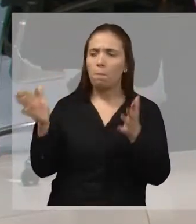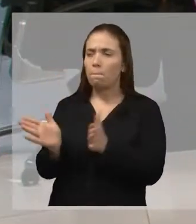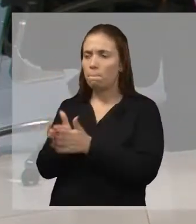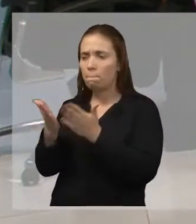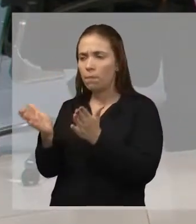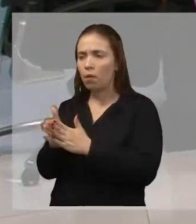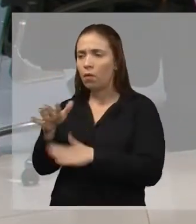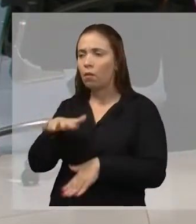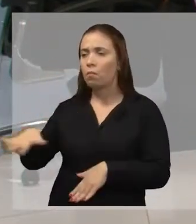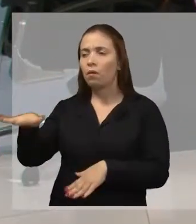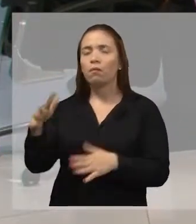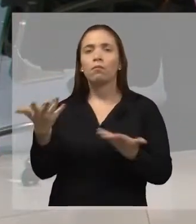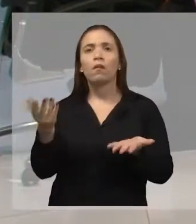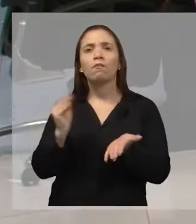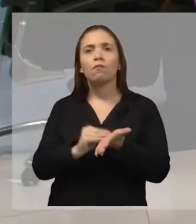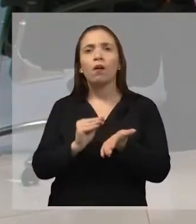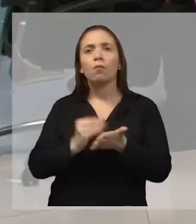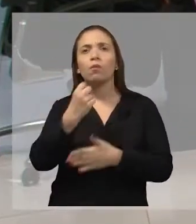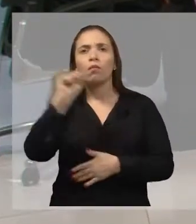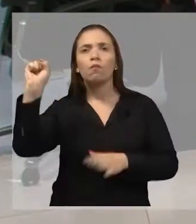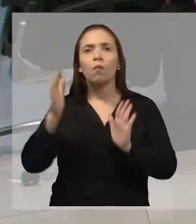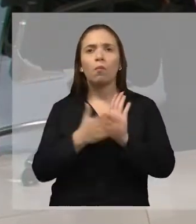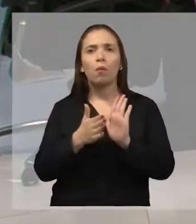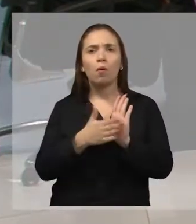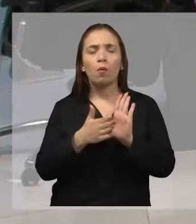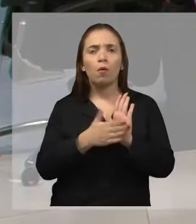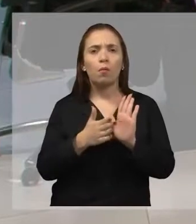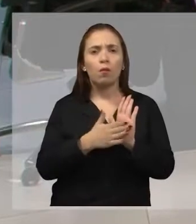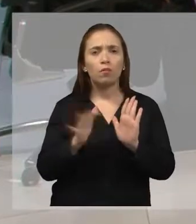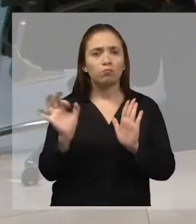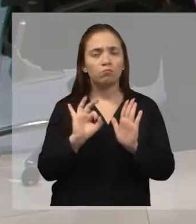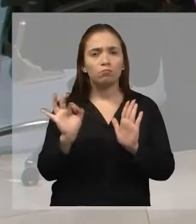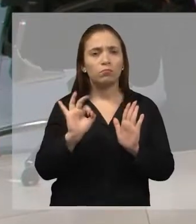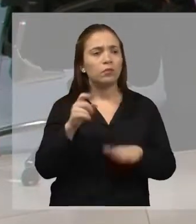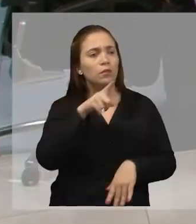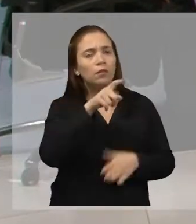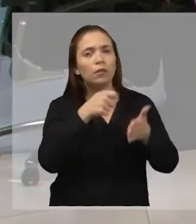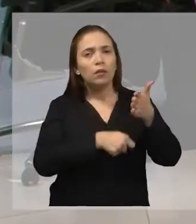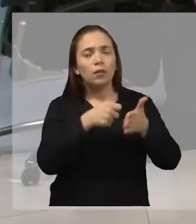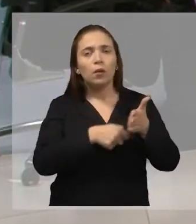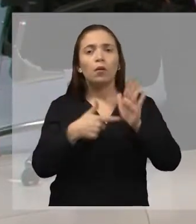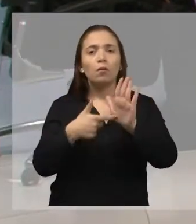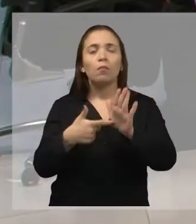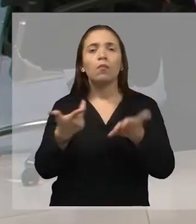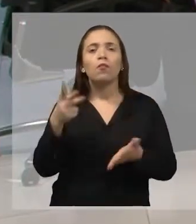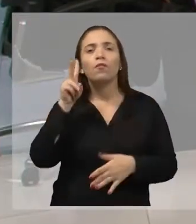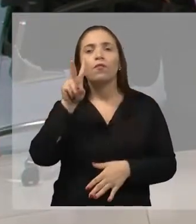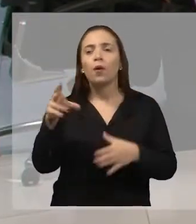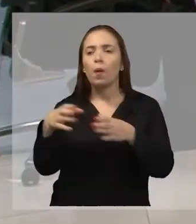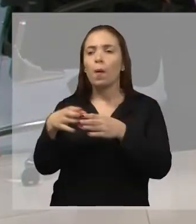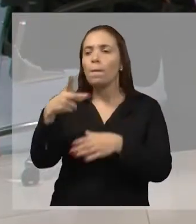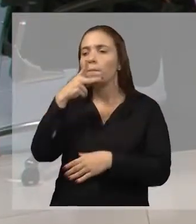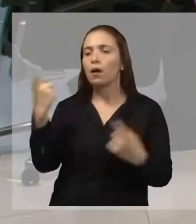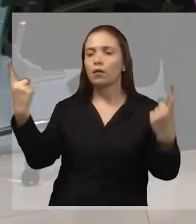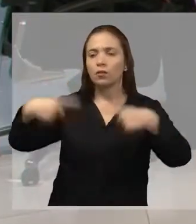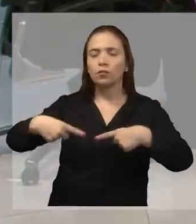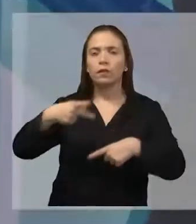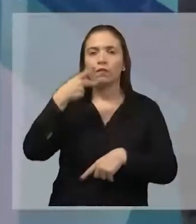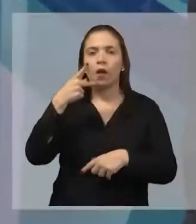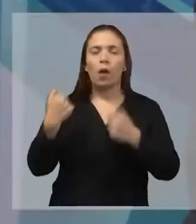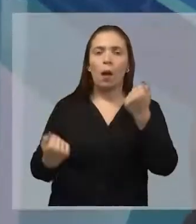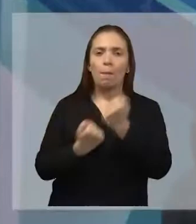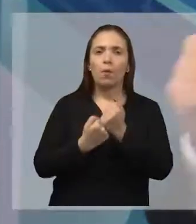com exceção de um ou outro. A questão é muito mais de interesse, isso é que eu acho que tem que ser trabalhado, quer dizer, fazendo a velha ou a nova